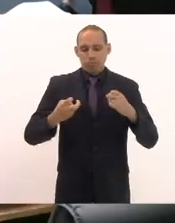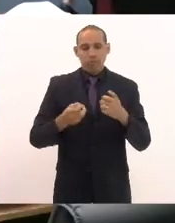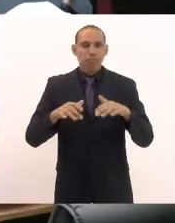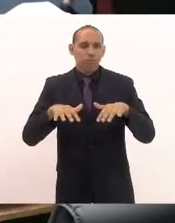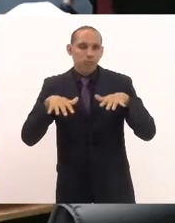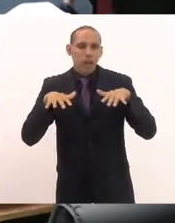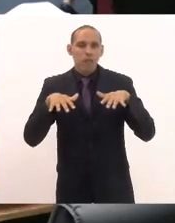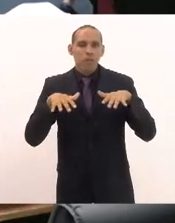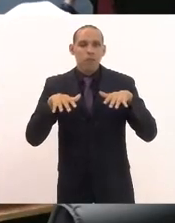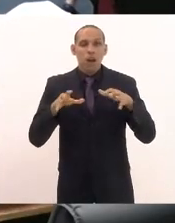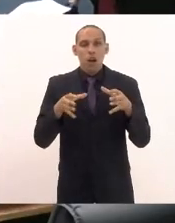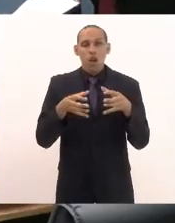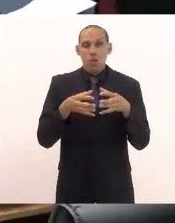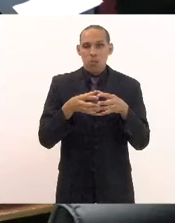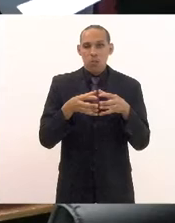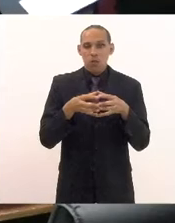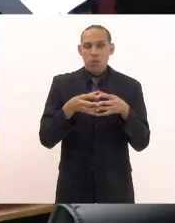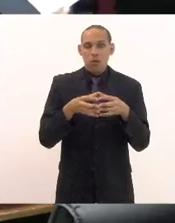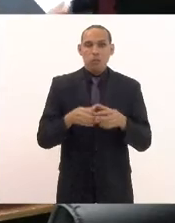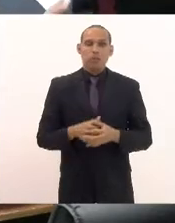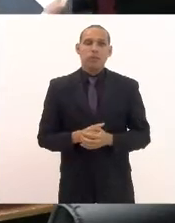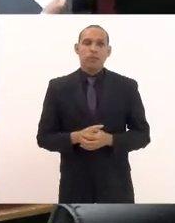da Comissão